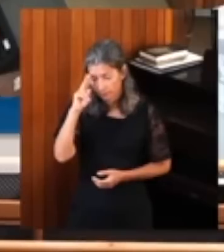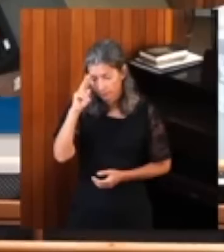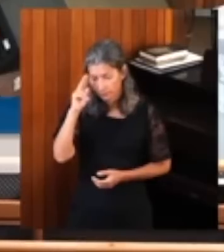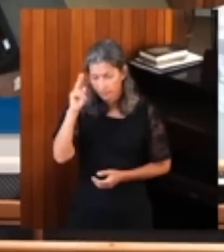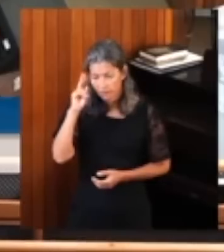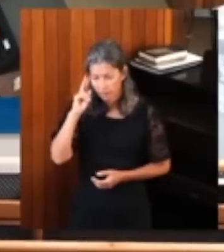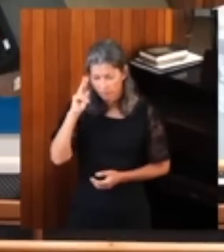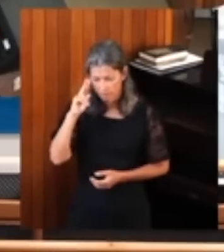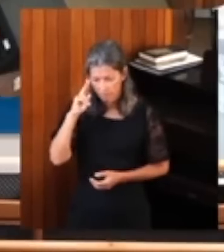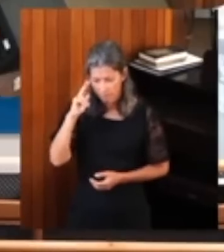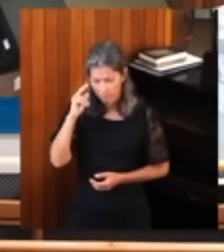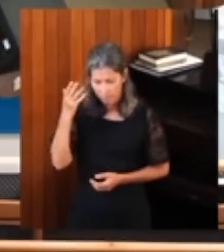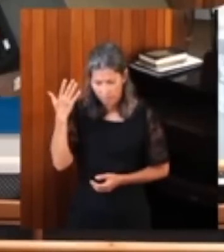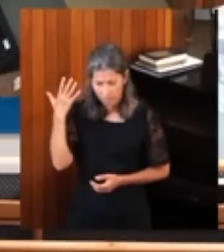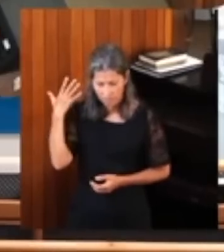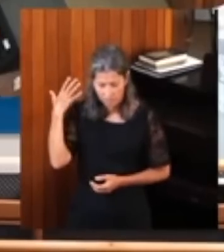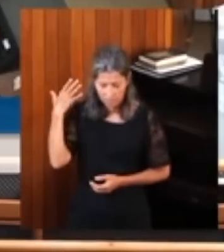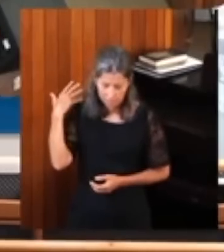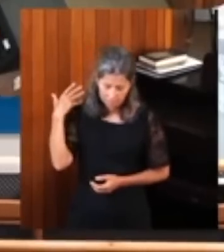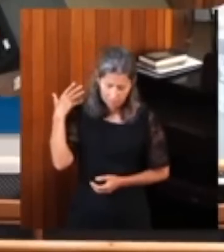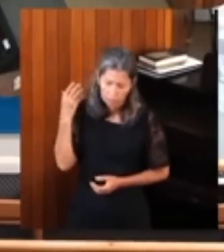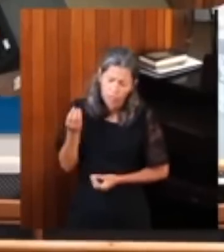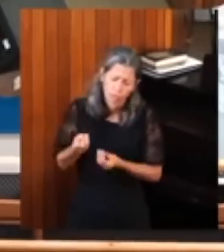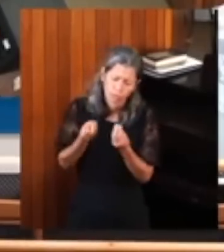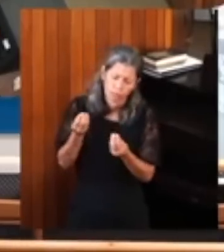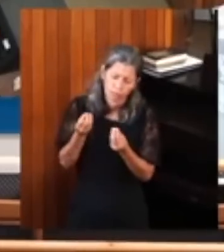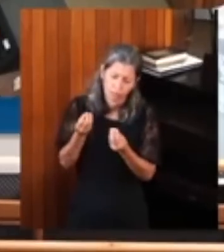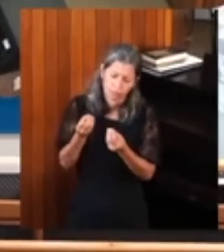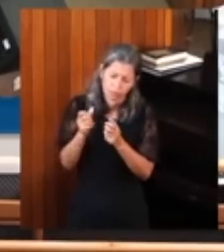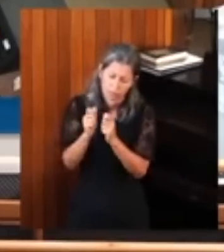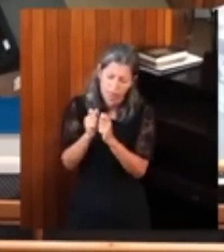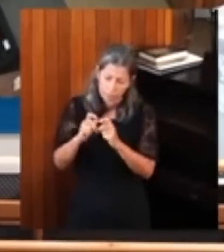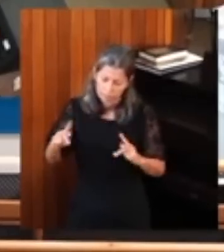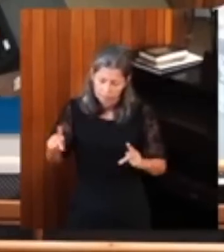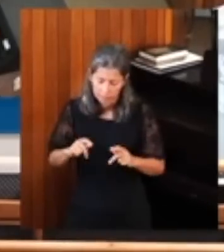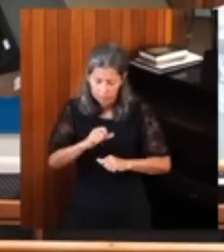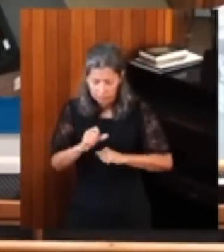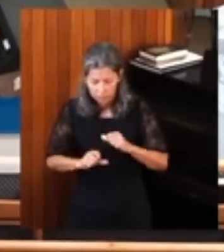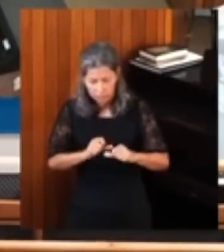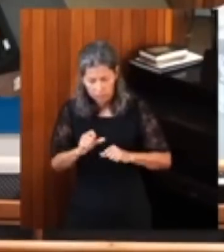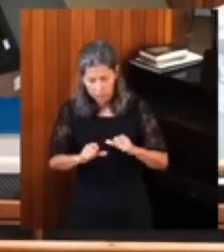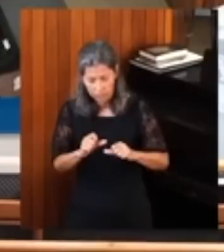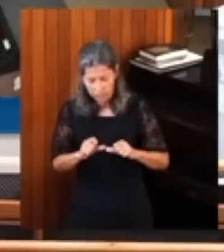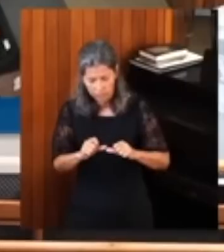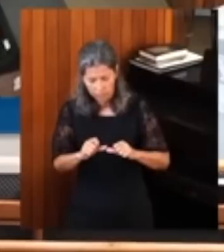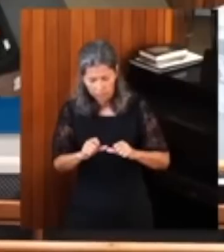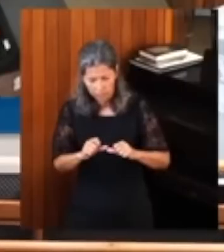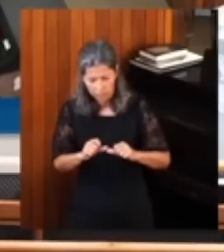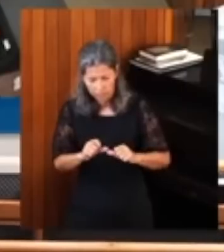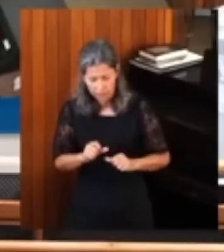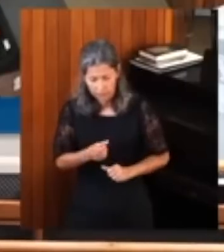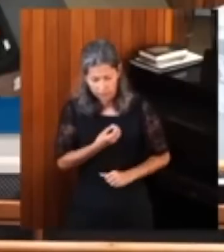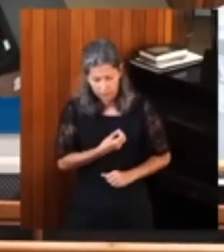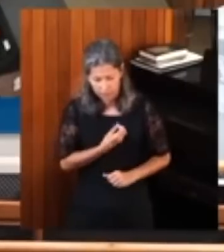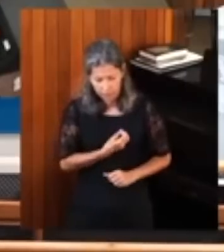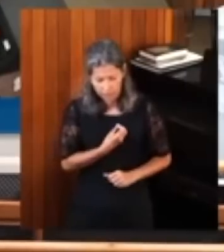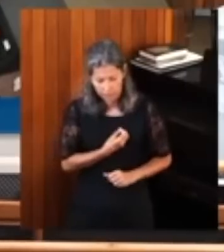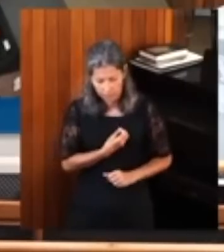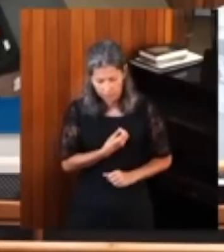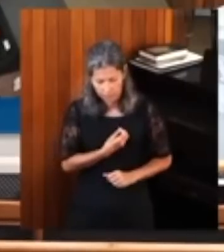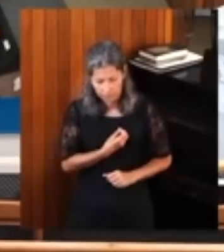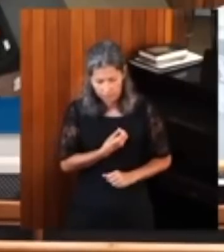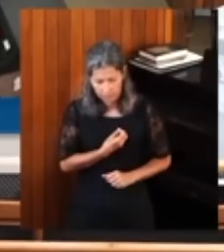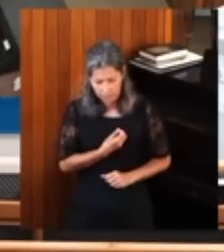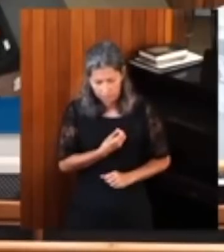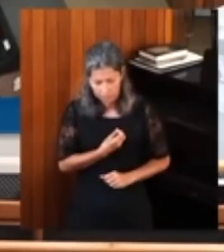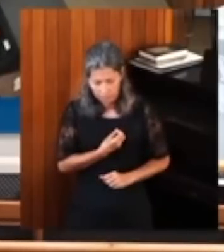livro tocou a nossa vida e como nos encheu de esperança, porque, como eu disse à noite, o grande spoiler do Apocalipse é: Jesus